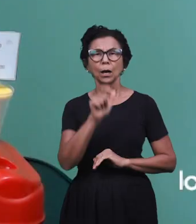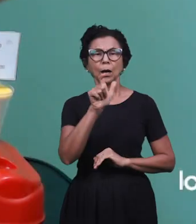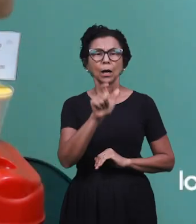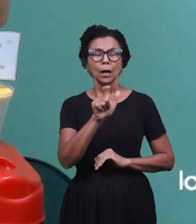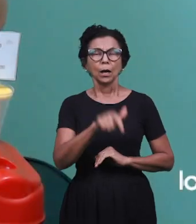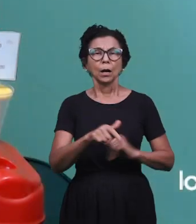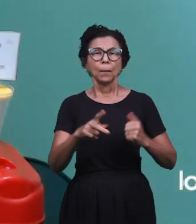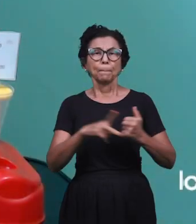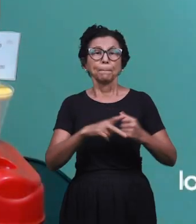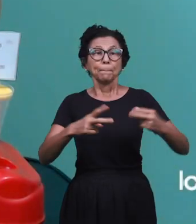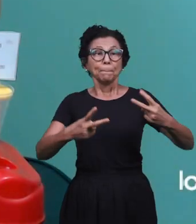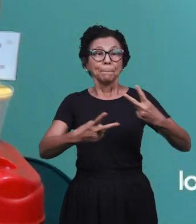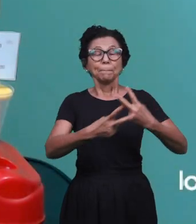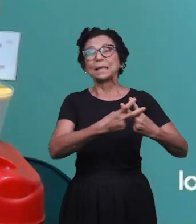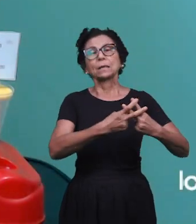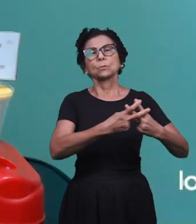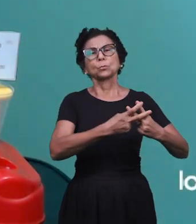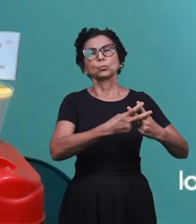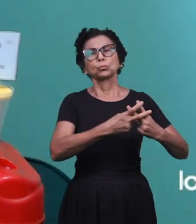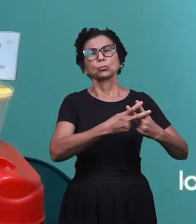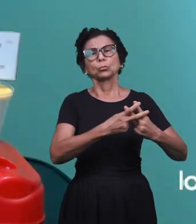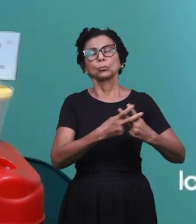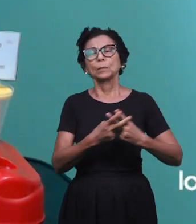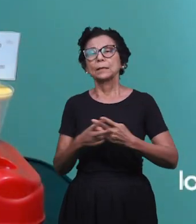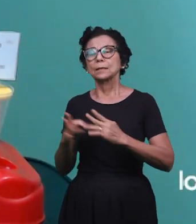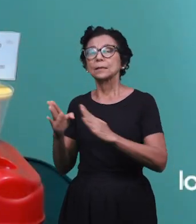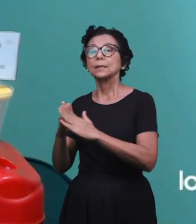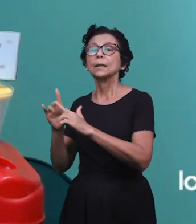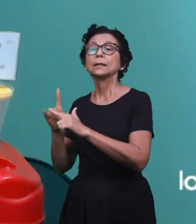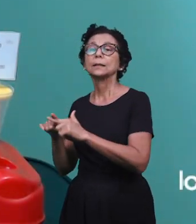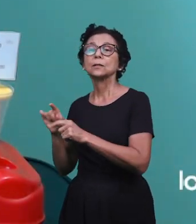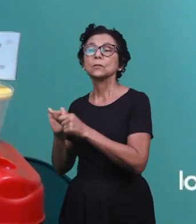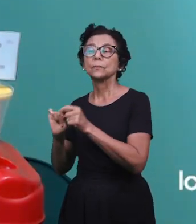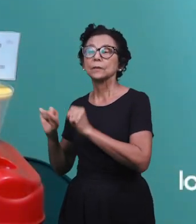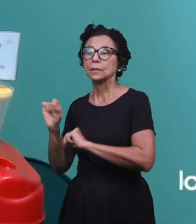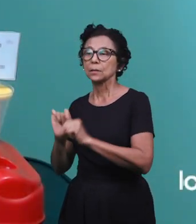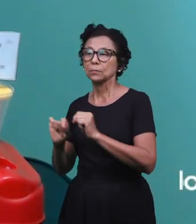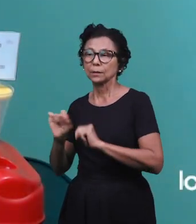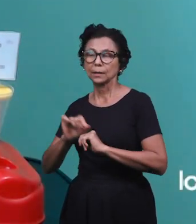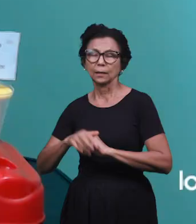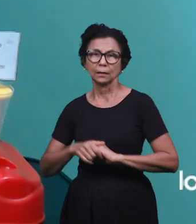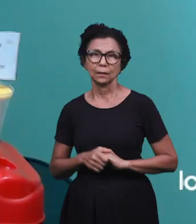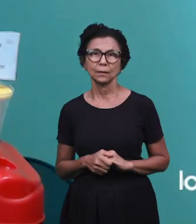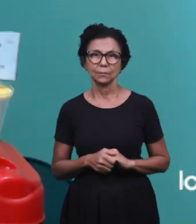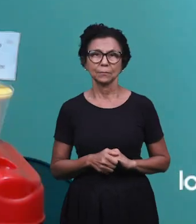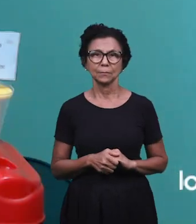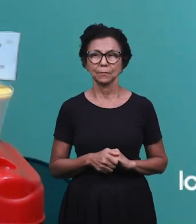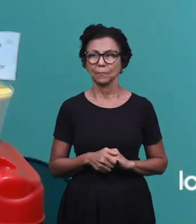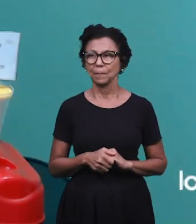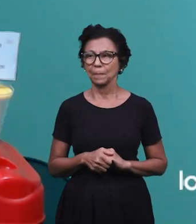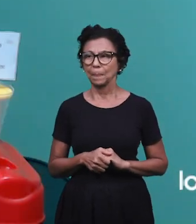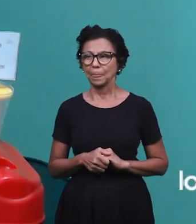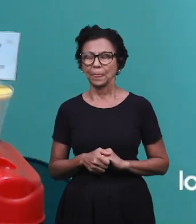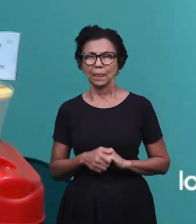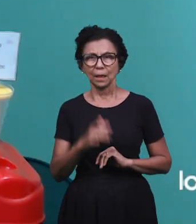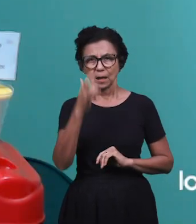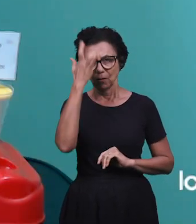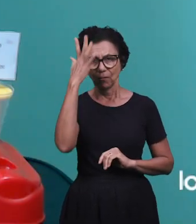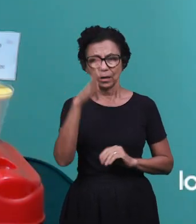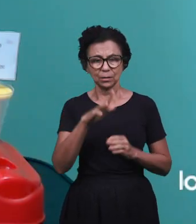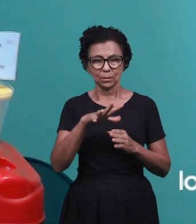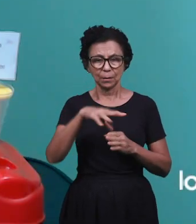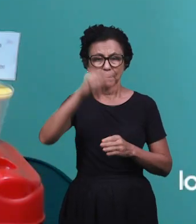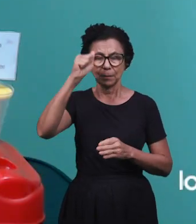igreja fazia? Algo importante aqui, deixar a criança pegar. Pra gente é bem fácil pegar, né? Pra criança não, principalmente porque isso